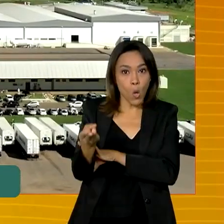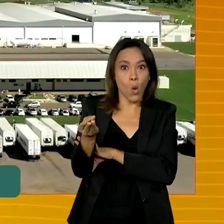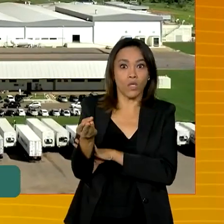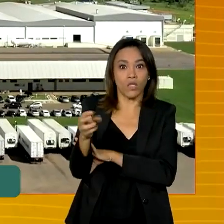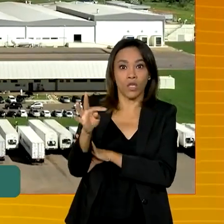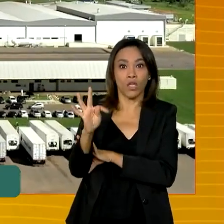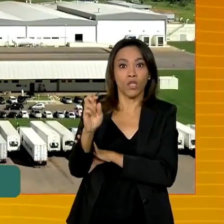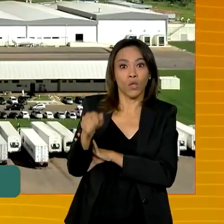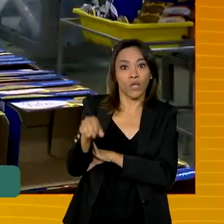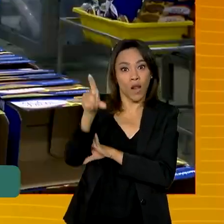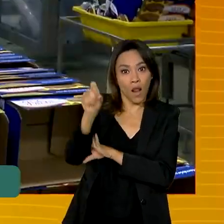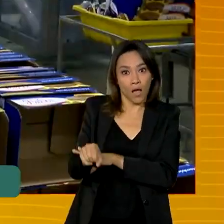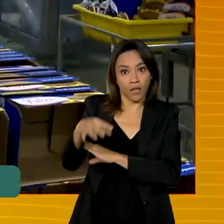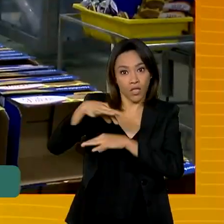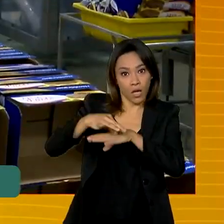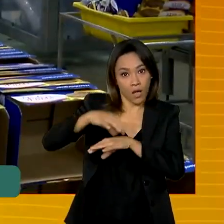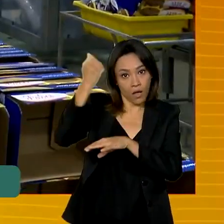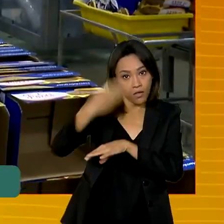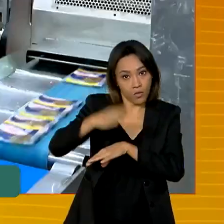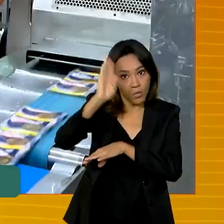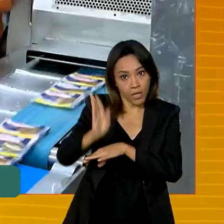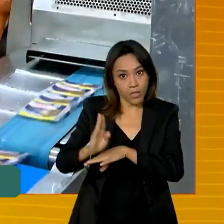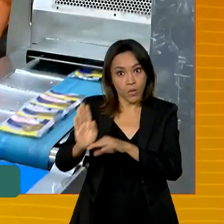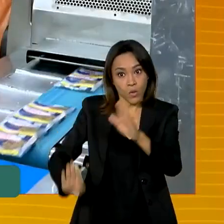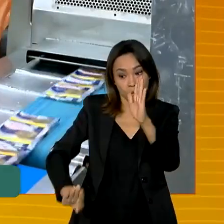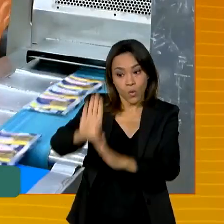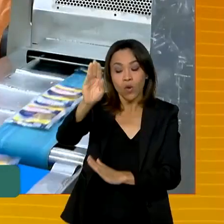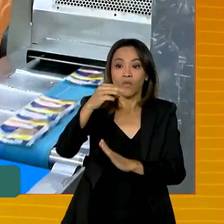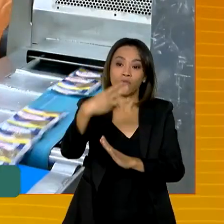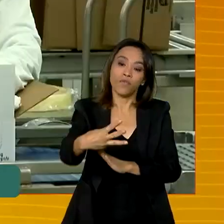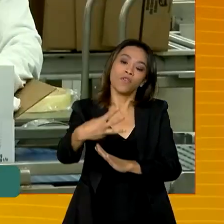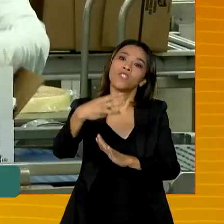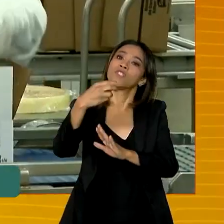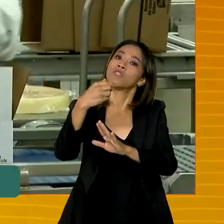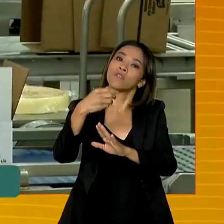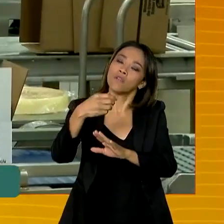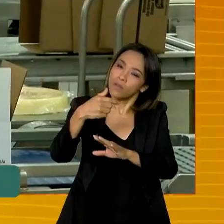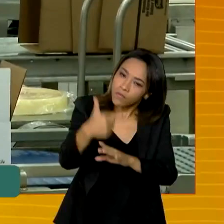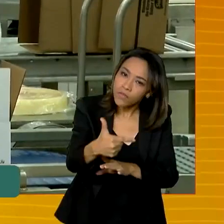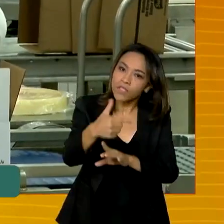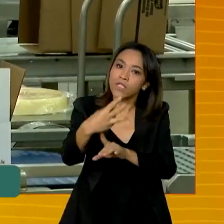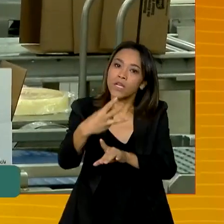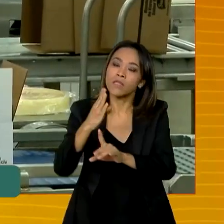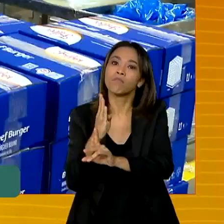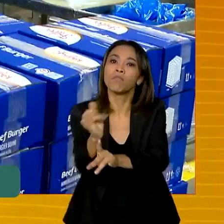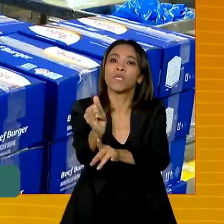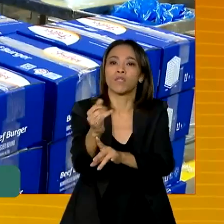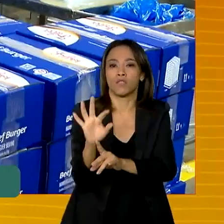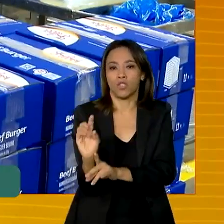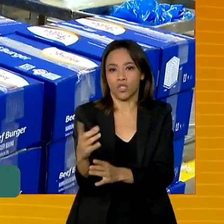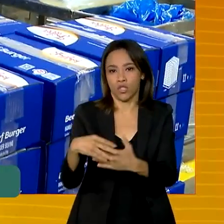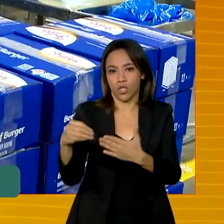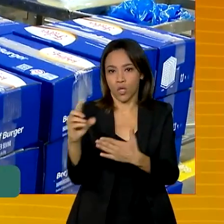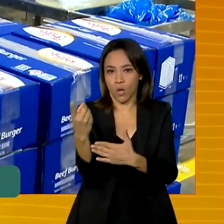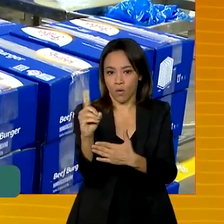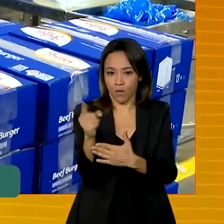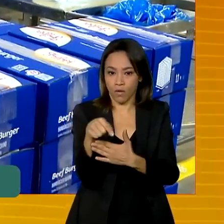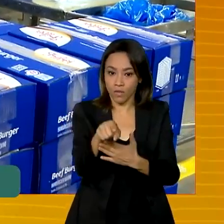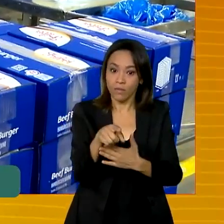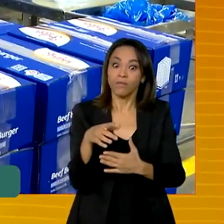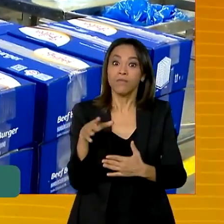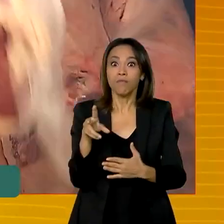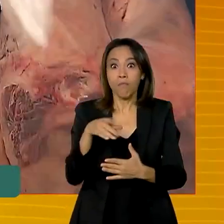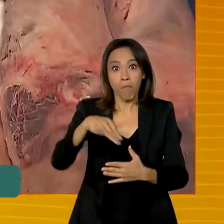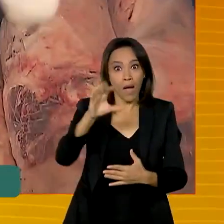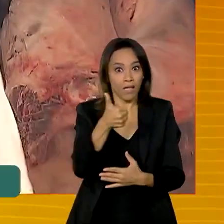carne do Brasil, ultrapassando 23 bilhões de dólares. As novas plantas habilitadas devem injetar mais de 10 bilhões